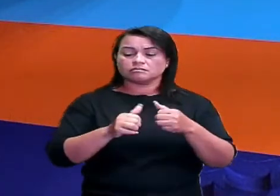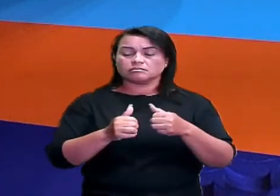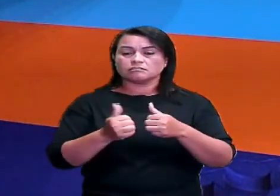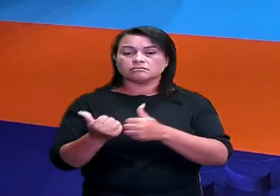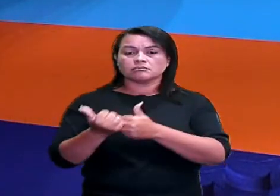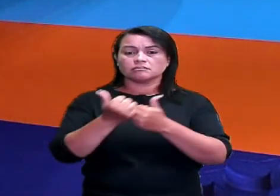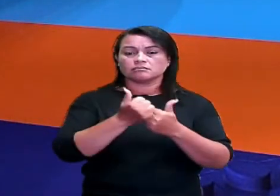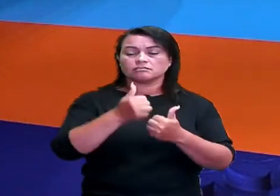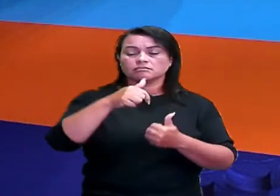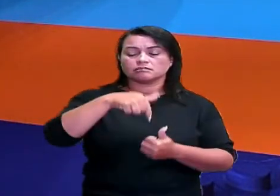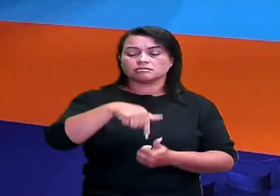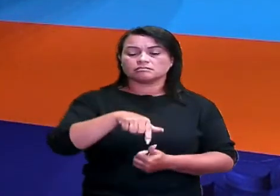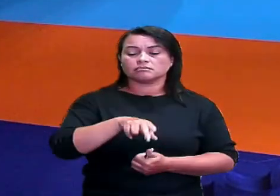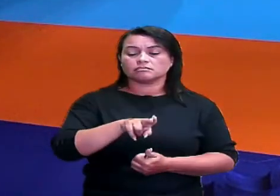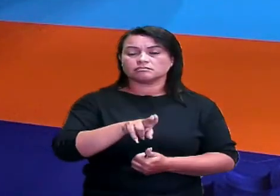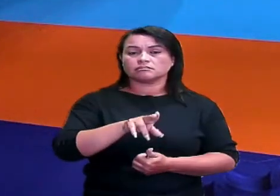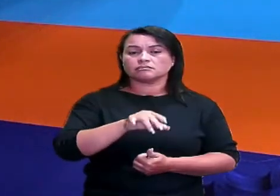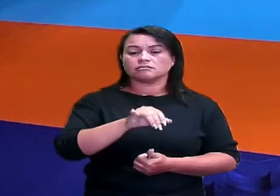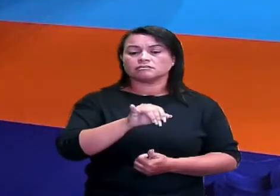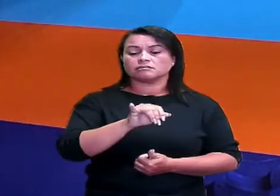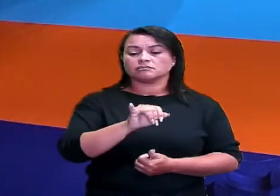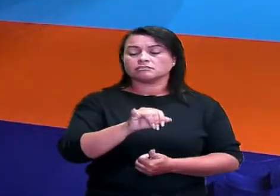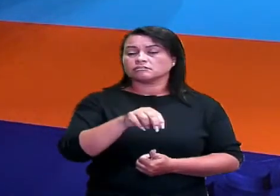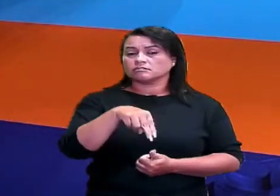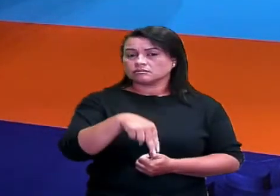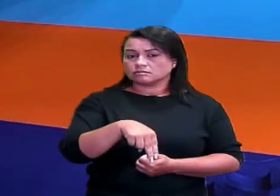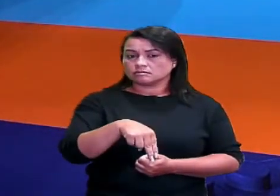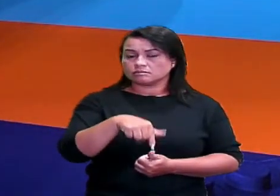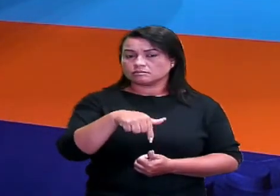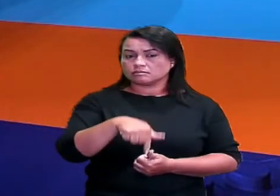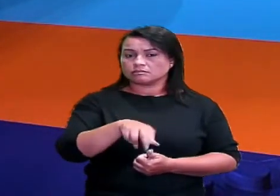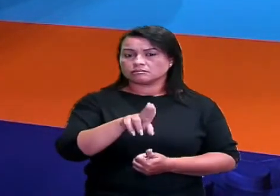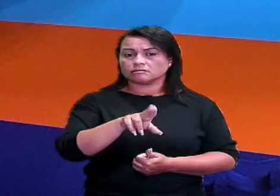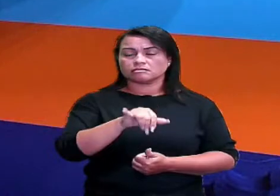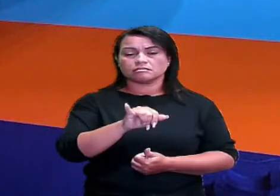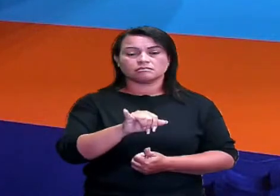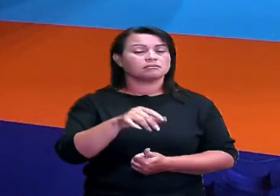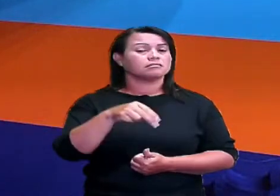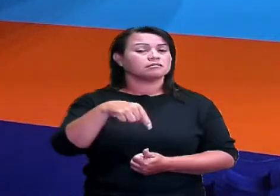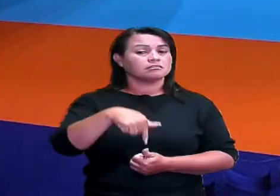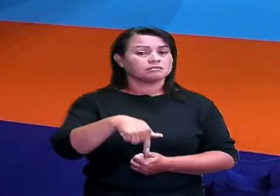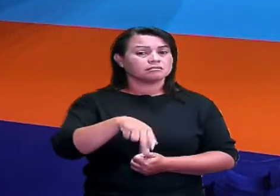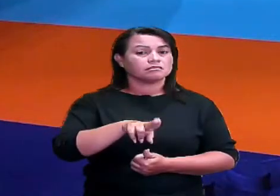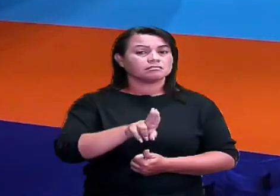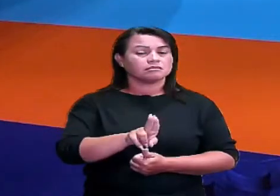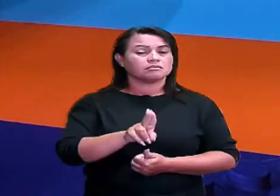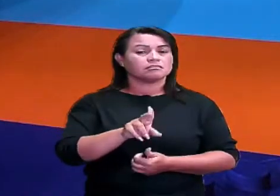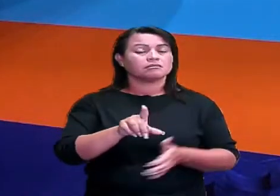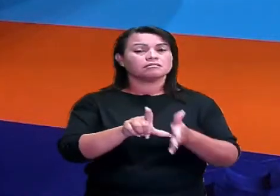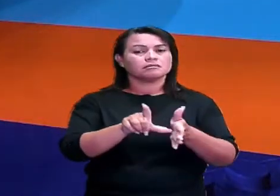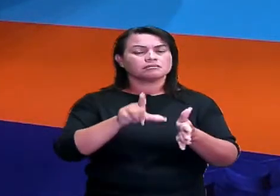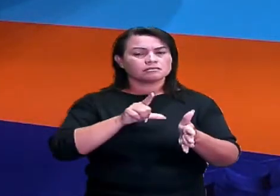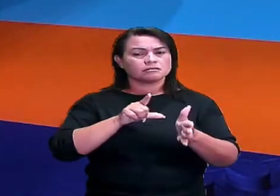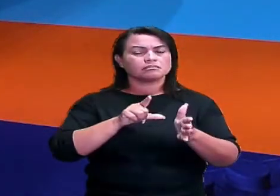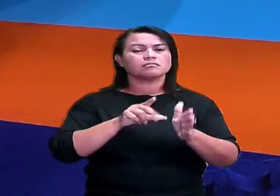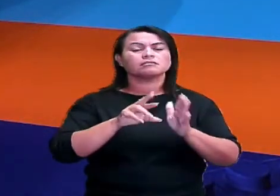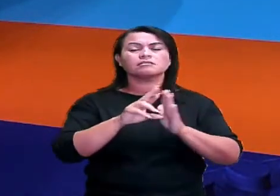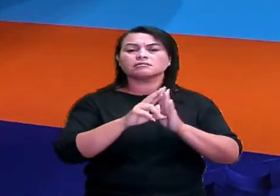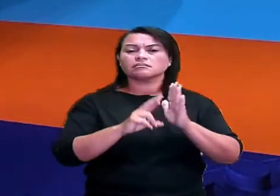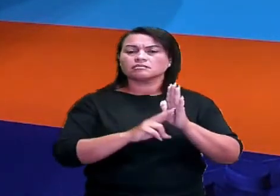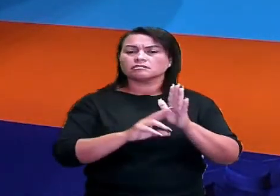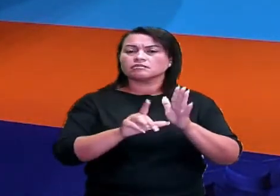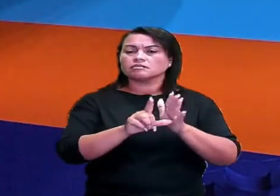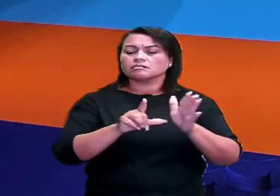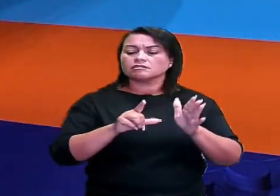Tá certo? Porque a letra C, ela tem uma regrinha. Antes da letra E e da letra I, ela pega emprestado o som da